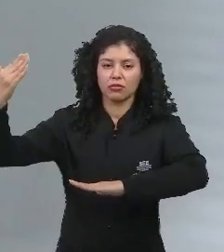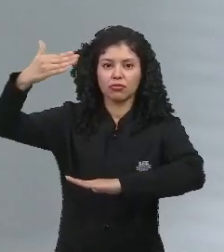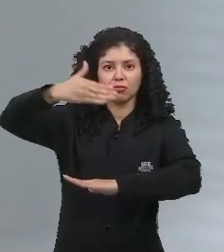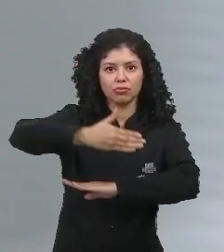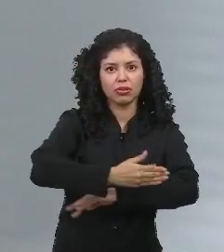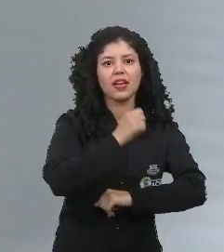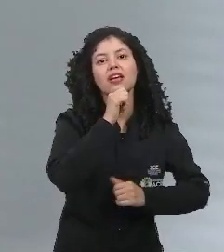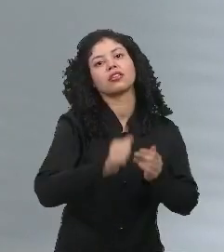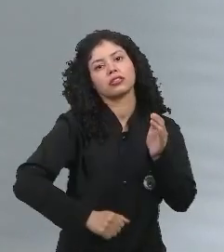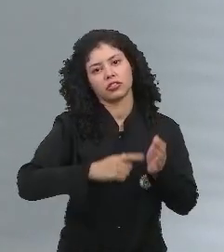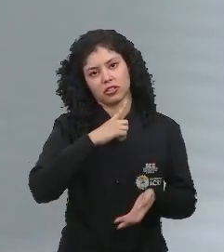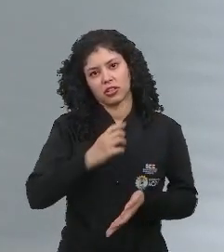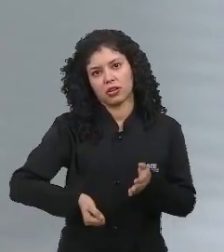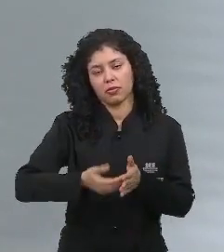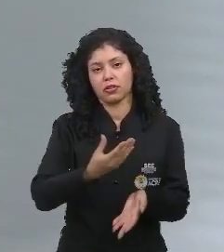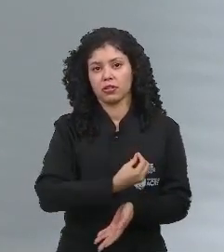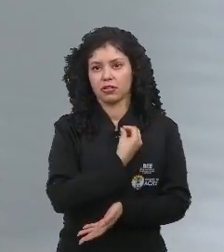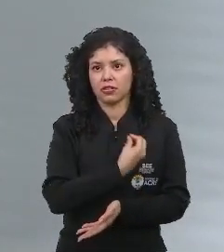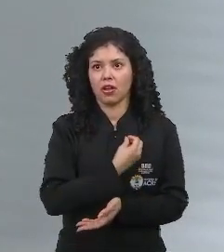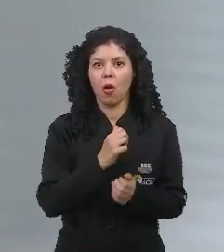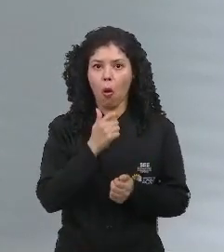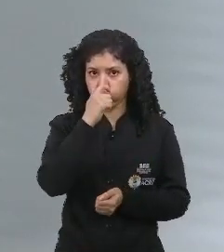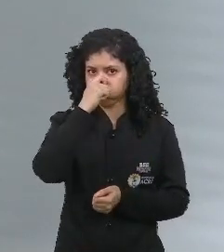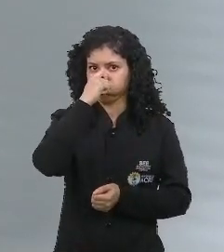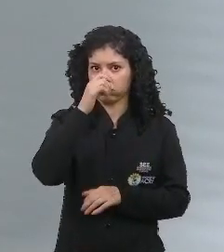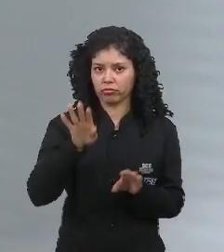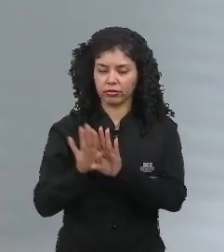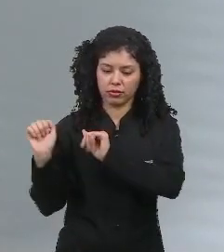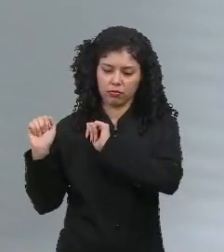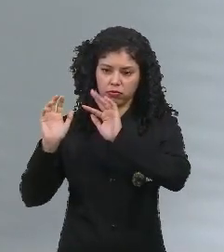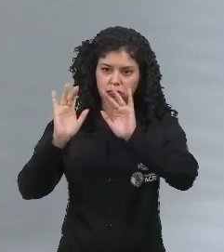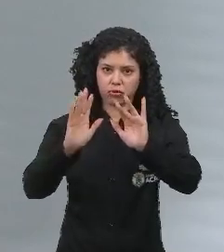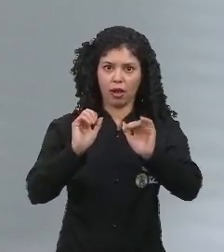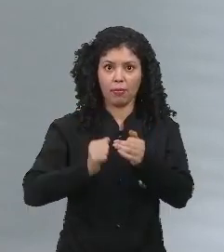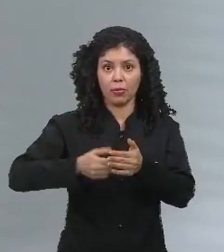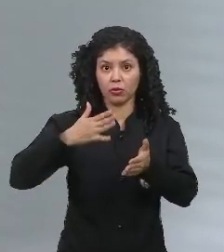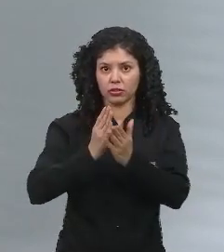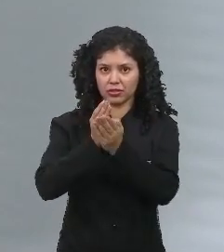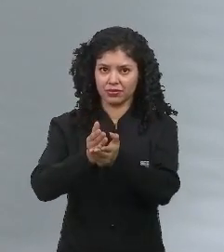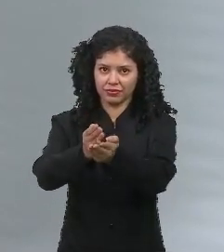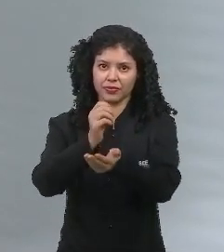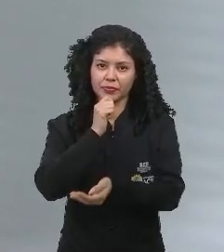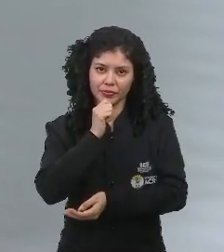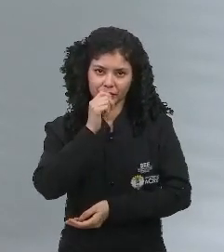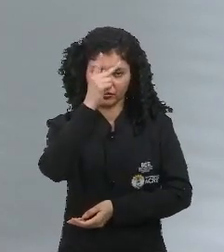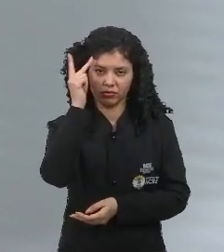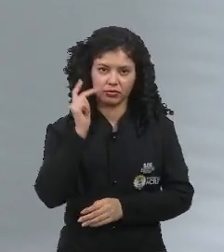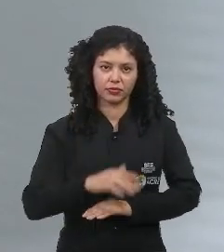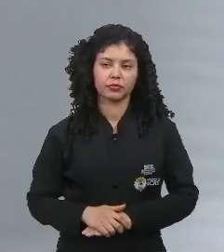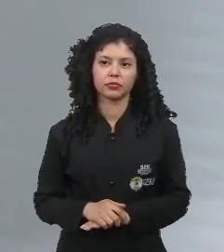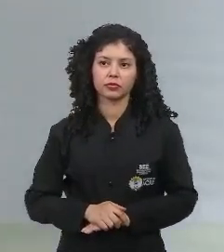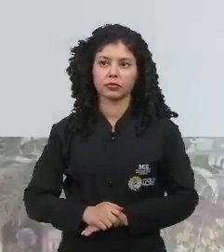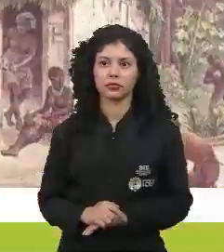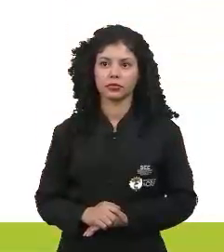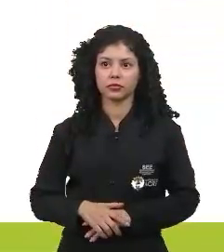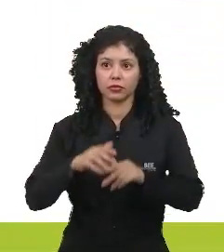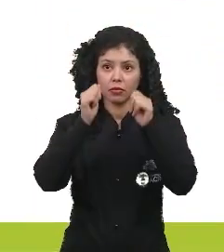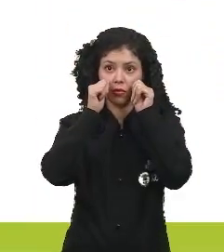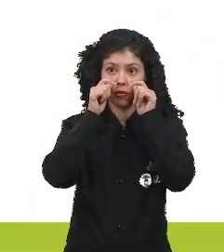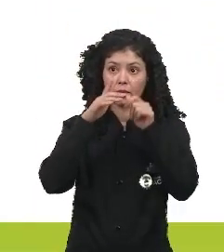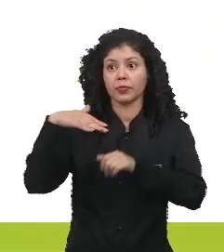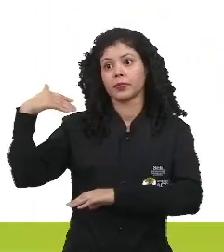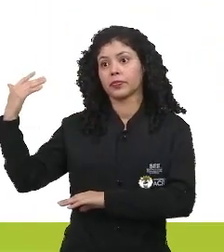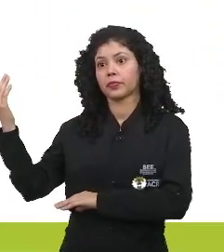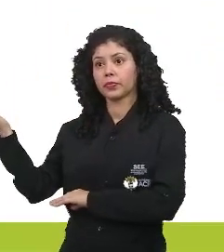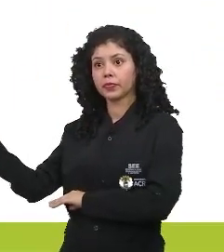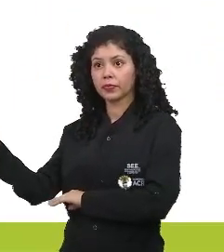custava muitas vidas, por isso superlotavam aí os porões. Ok? Gente, quero chamar a atenção de vocês